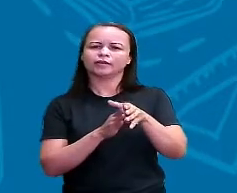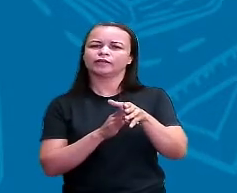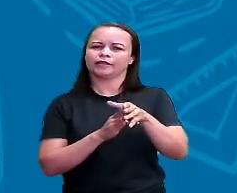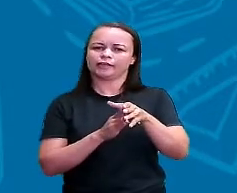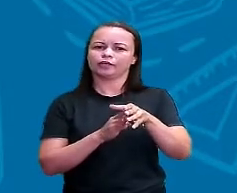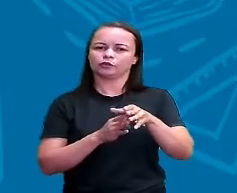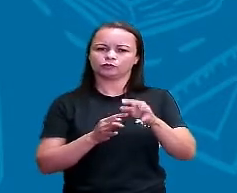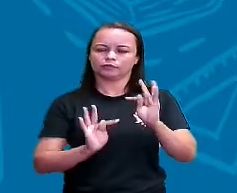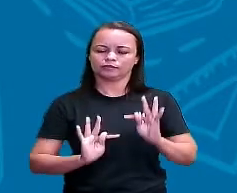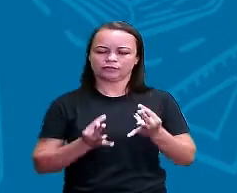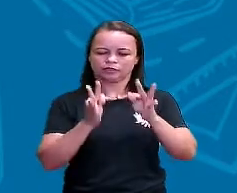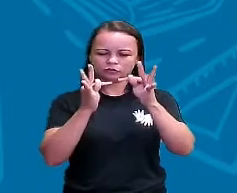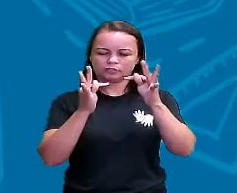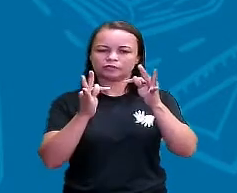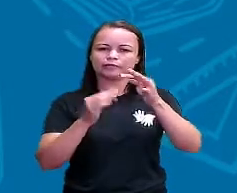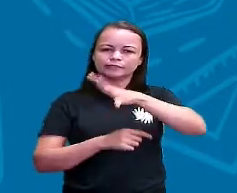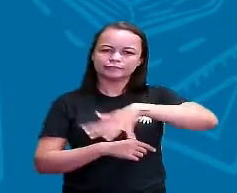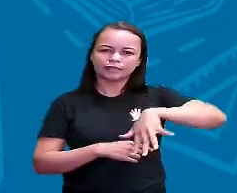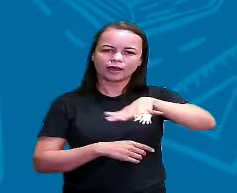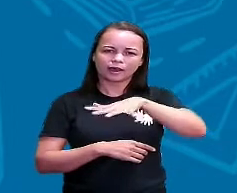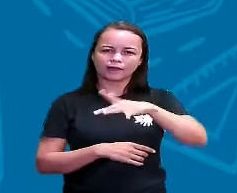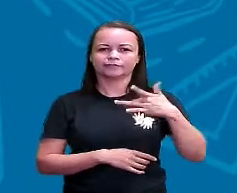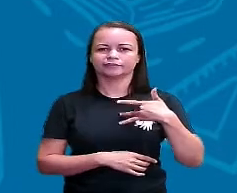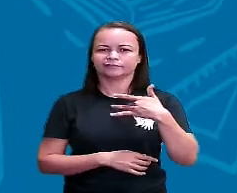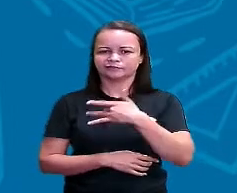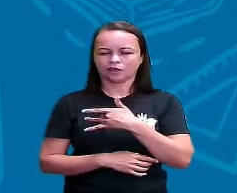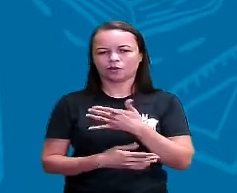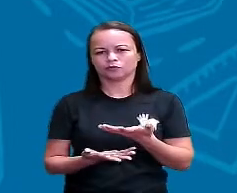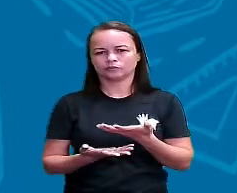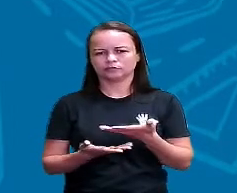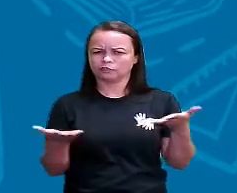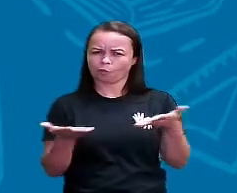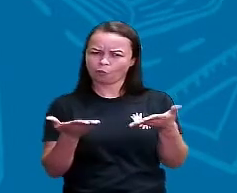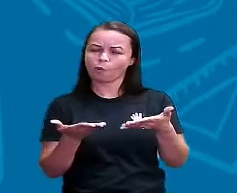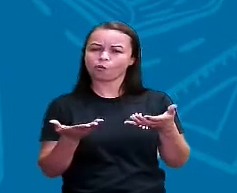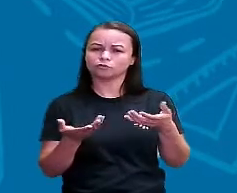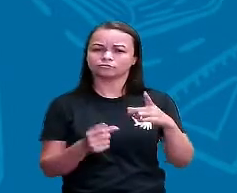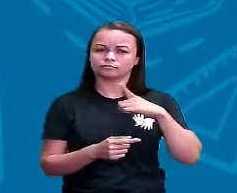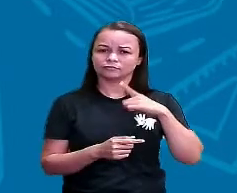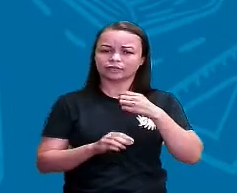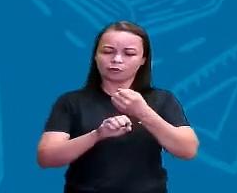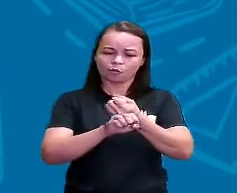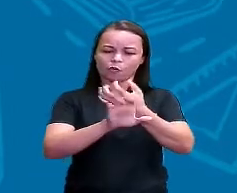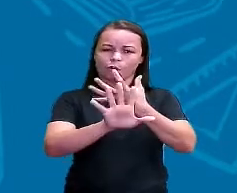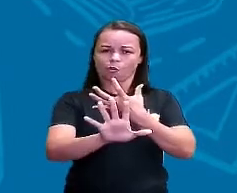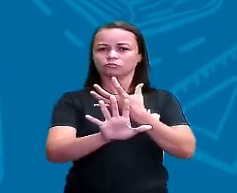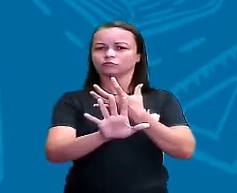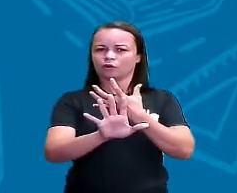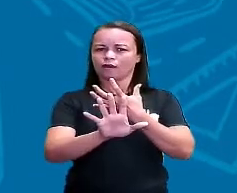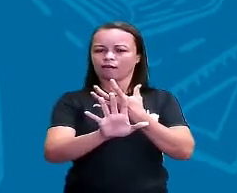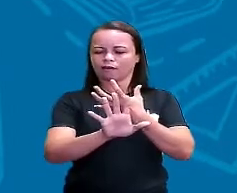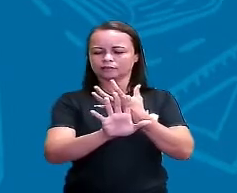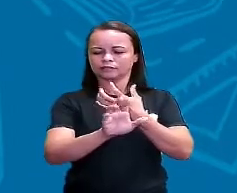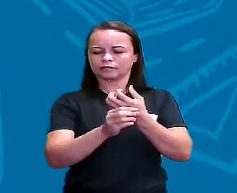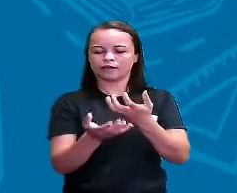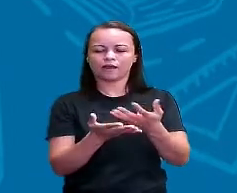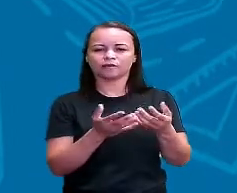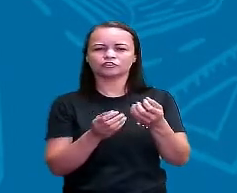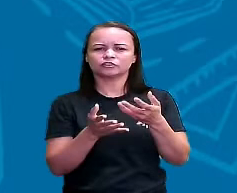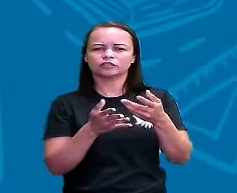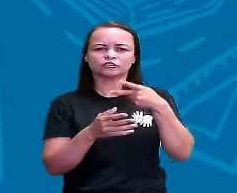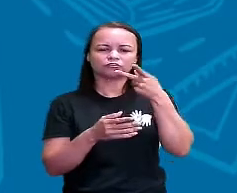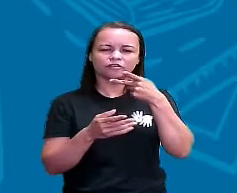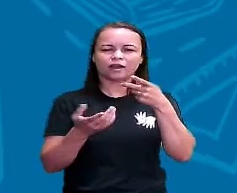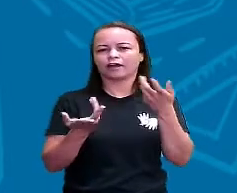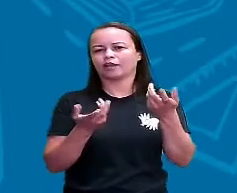eu expliquei para vocês, hoje em dia a gente tem consultas online, né? Você fala com o médico pela internet e